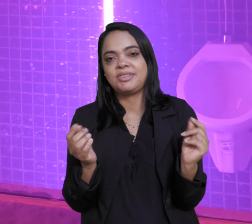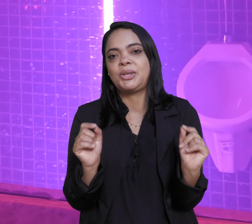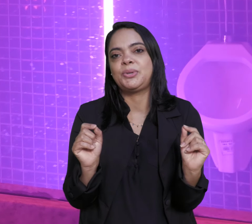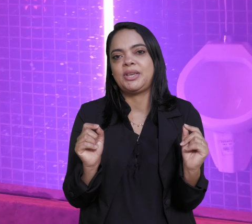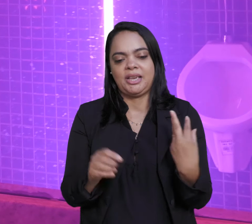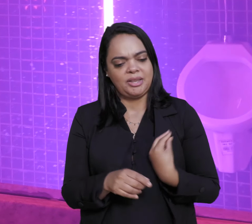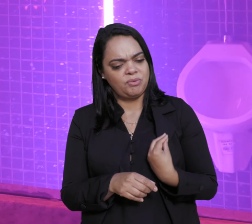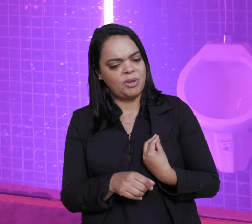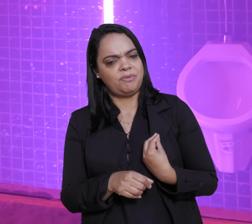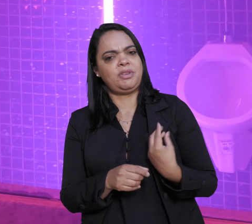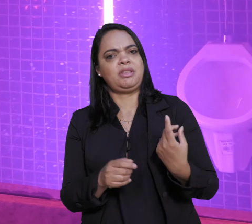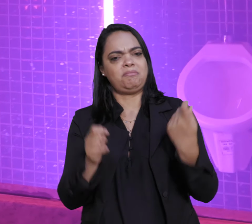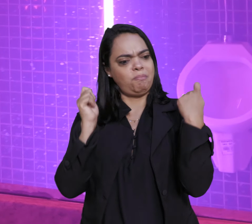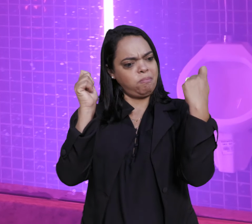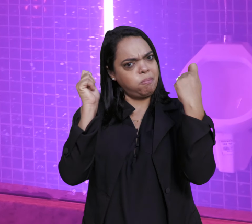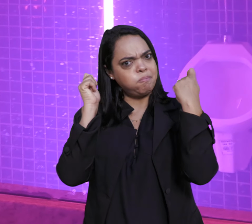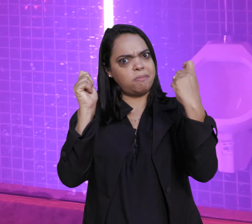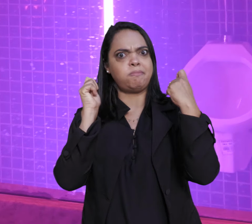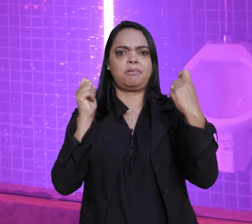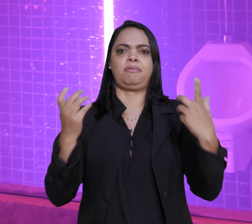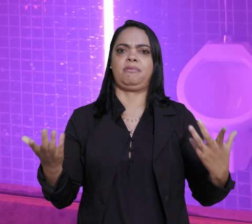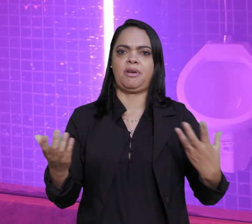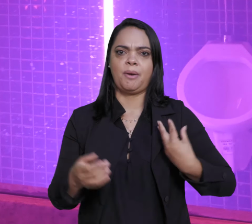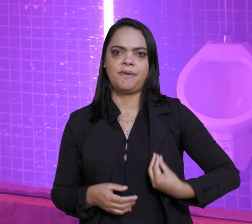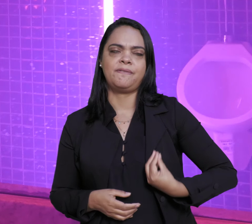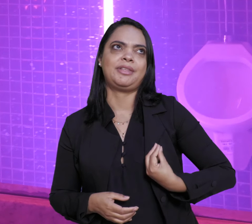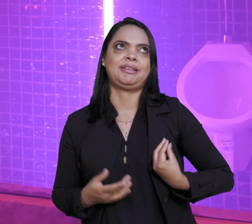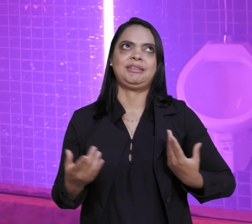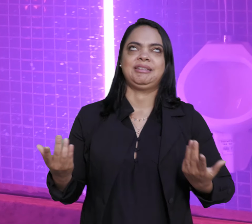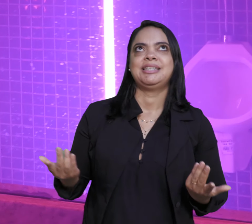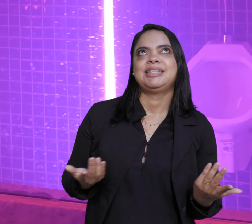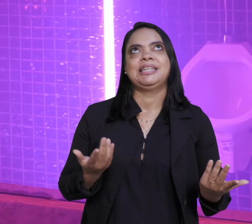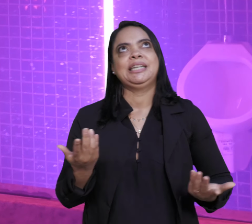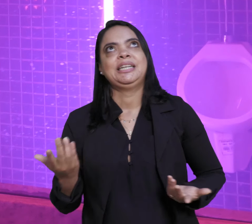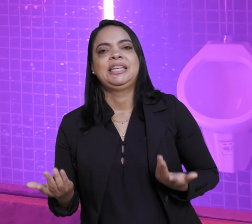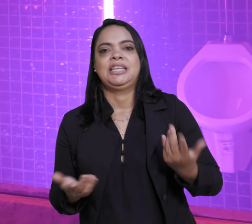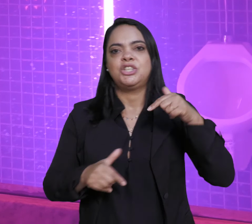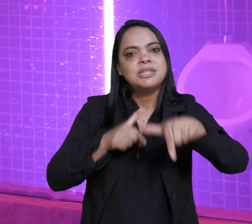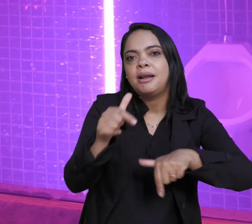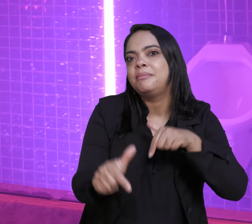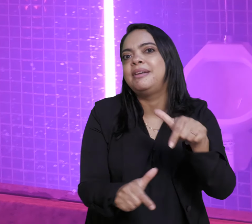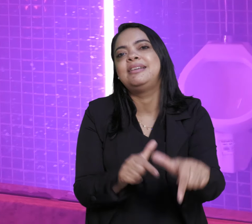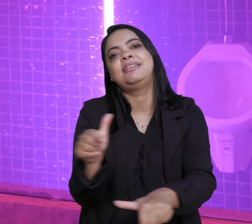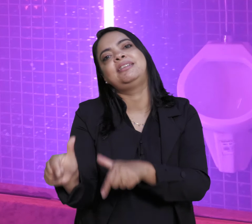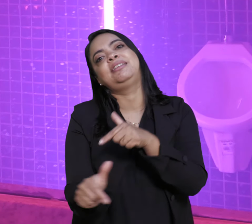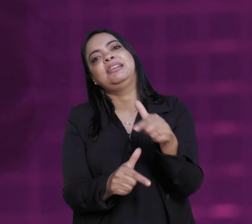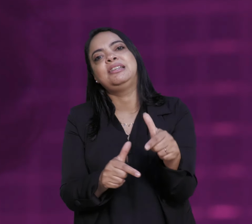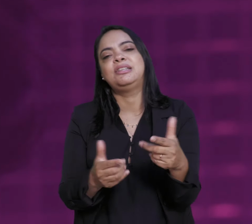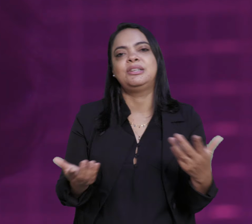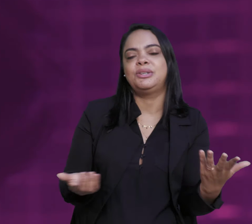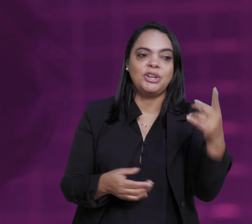de uma vida de ativismo, de vidas de trabalhos,